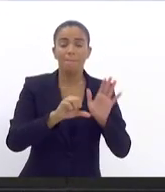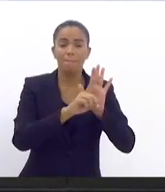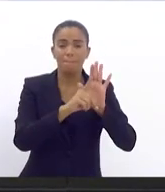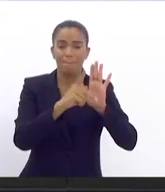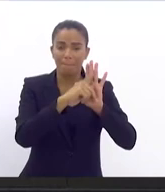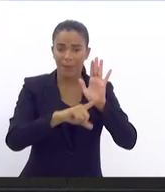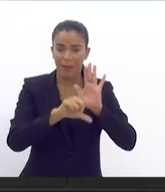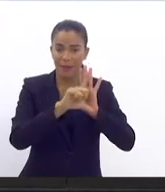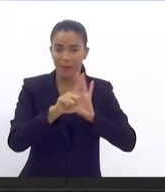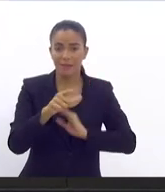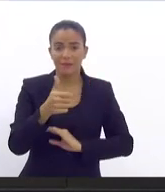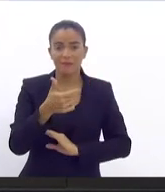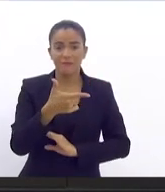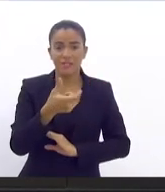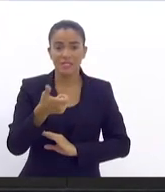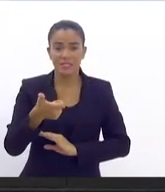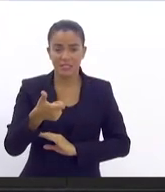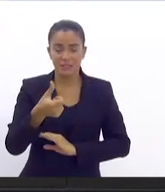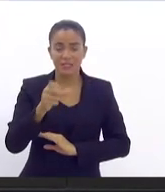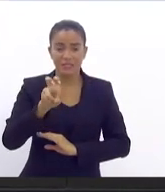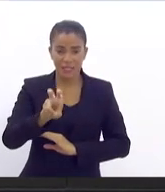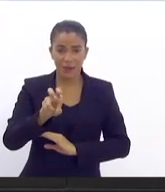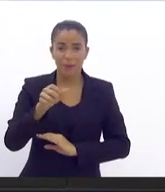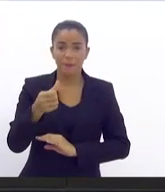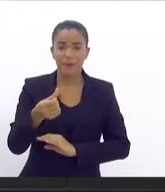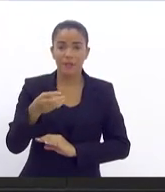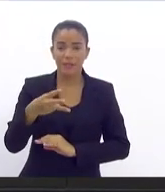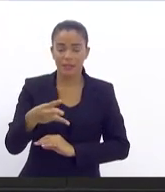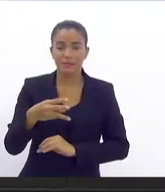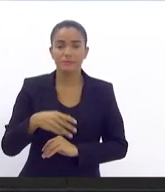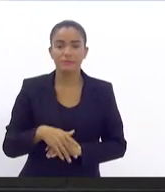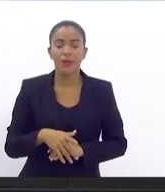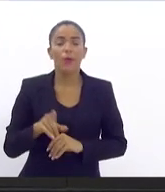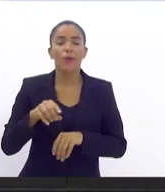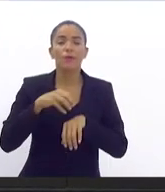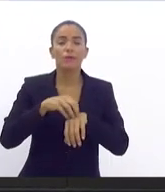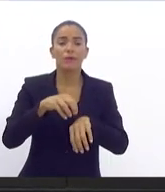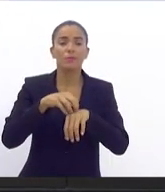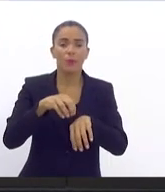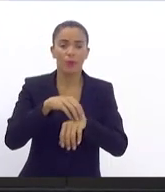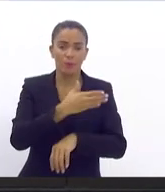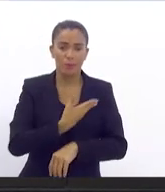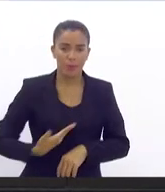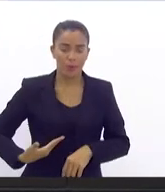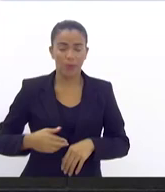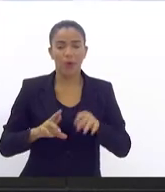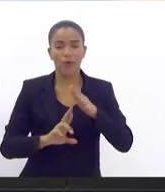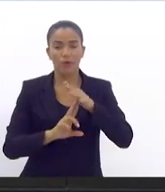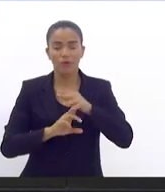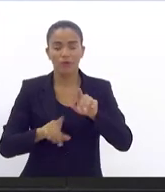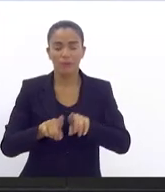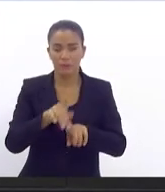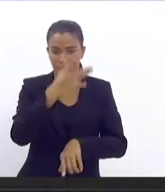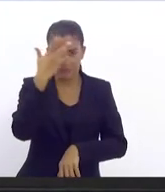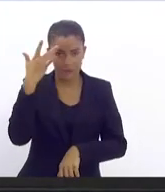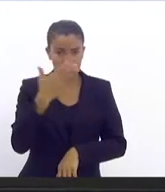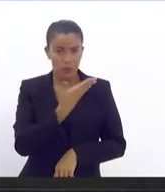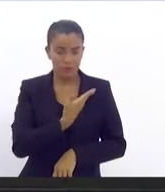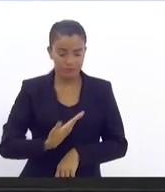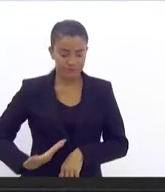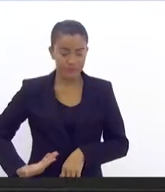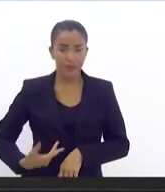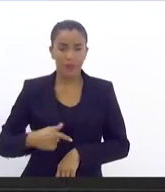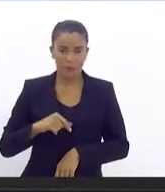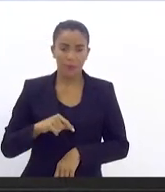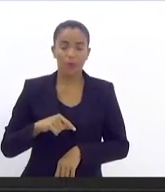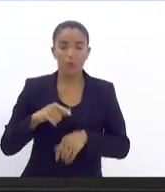de autoria do deputado Renato Machado, que assegura o direito à gratuidade no transporte coletivo intermunicipal rodoviário para as pessoas com transtorno de espectro autista até